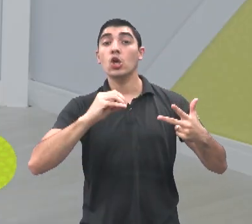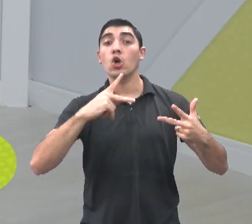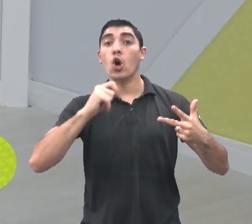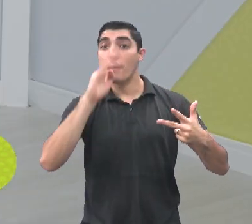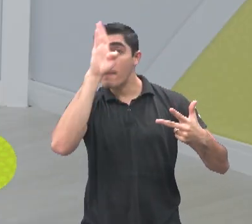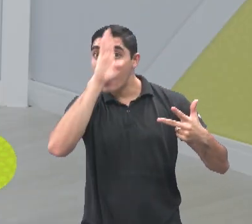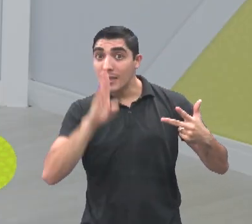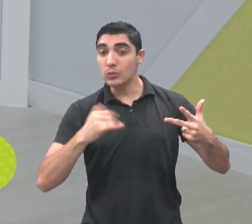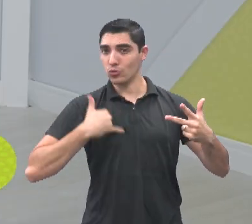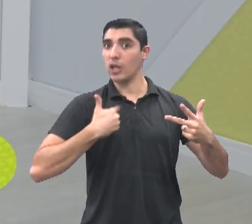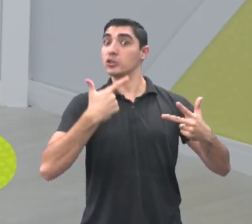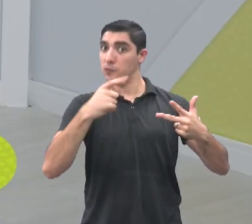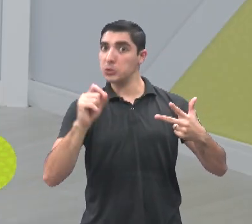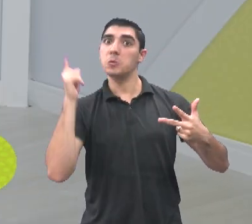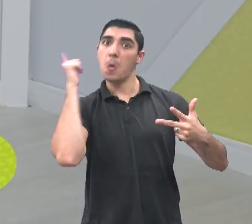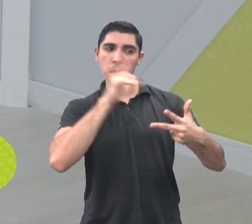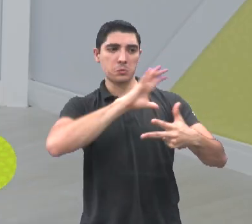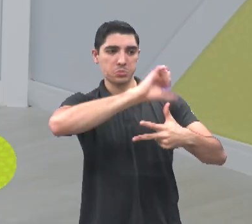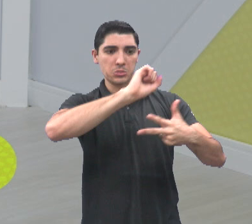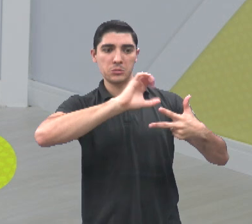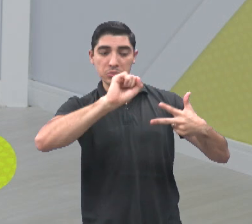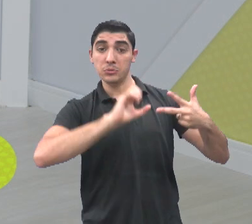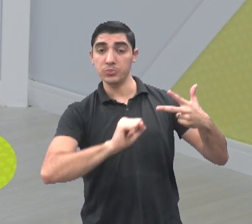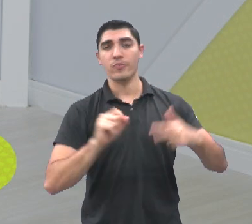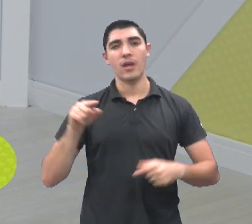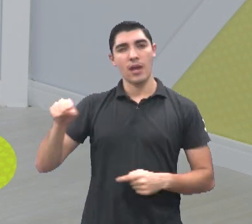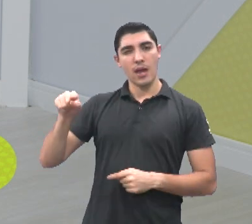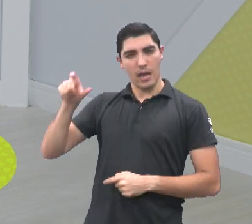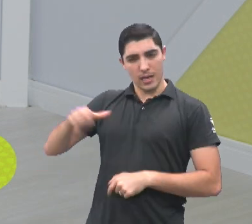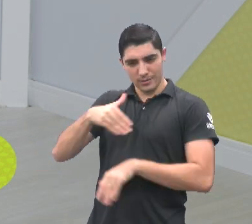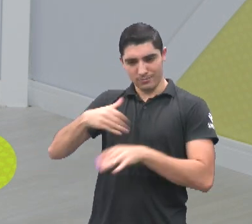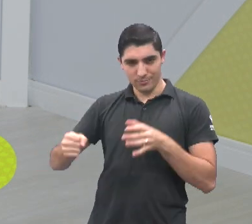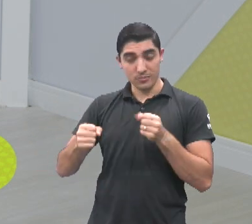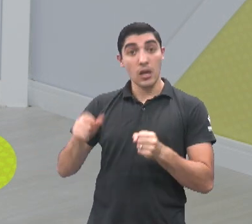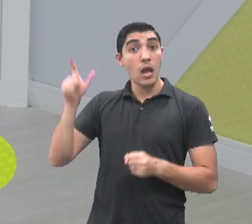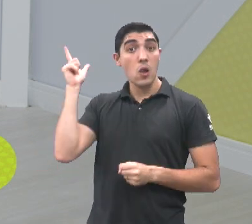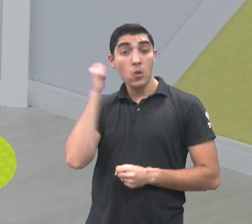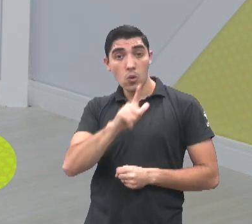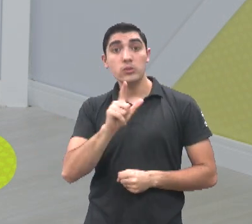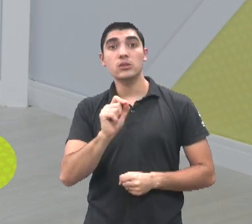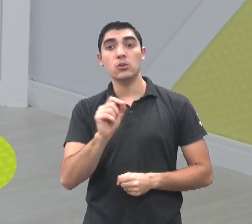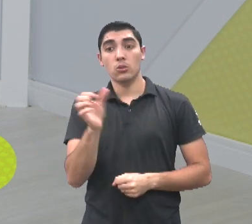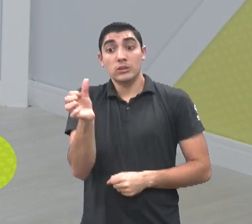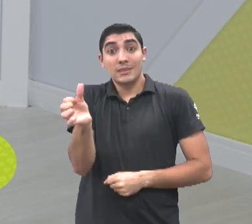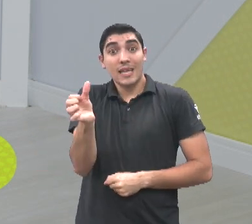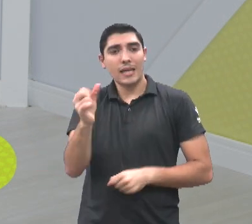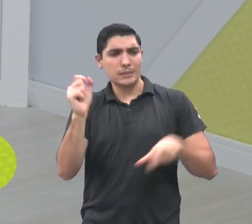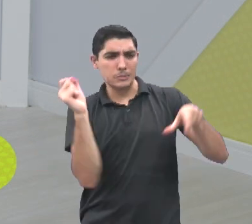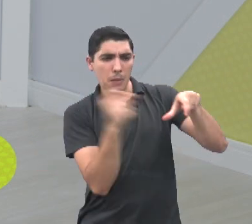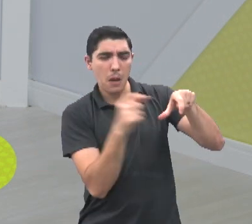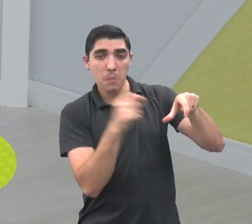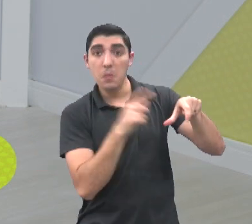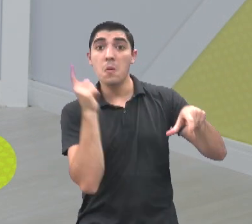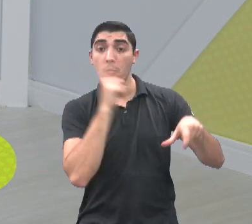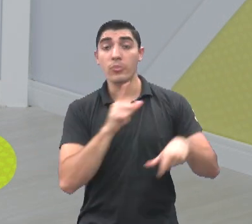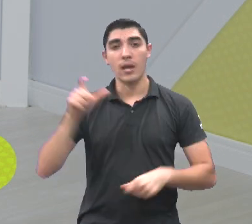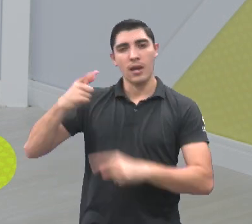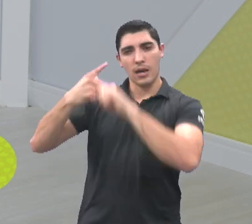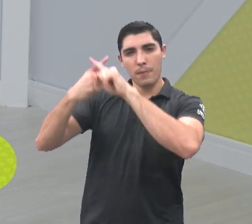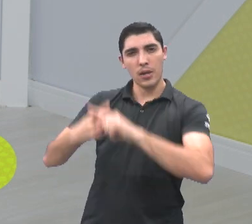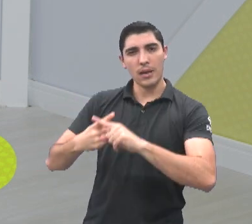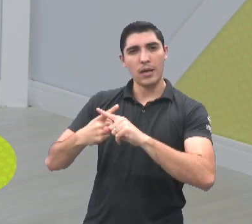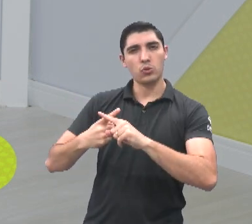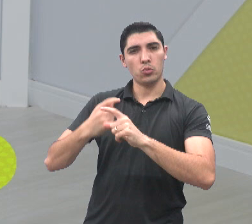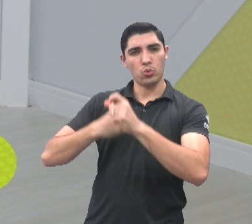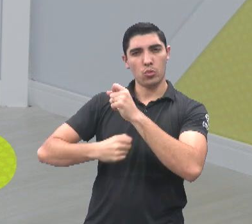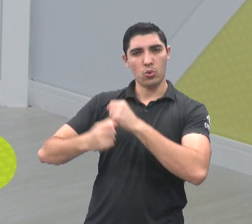Em 29 jogos ele marcou 6 gols. Pelo São Bernardo ele disputou 13 jogos no Brasileiro da Série C do ano passado e